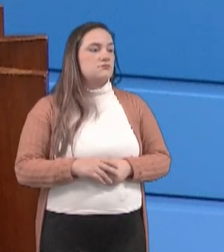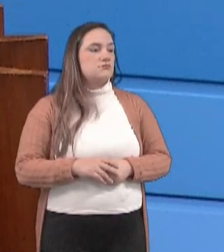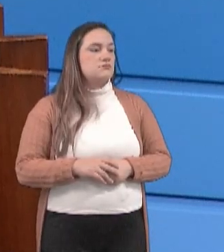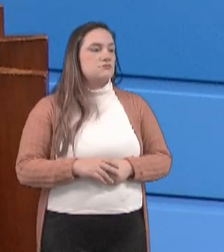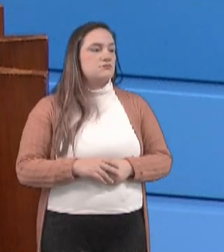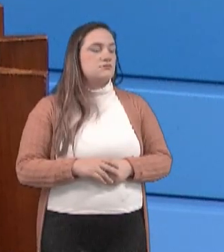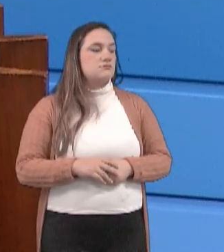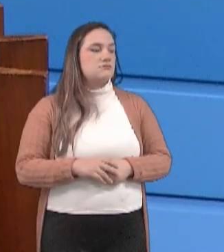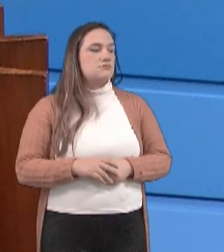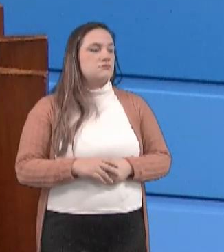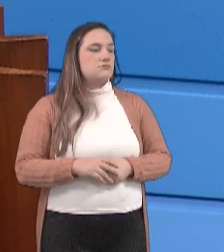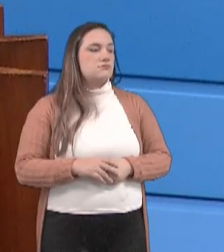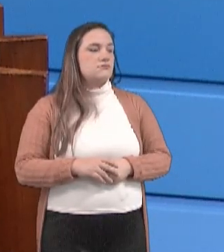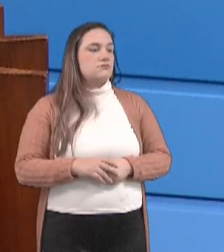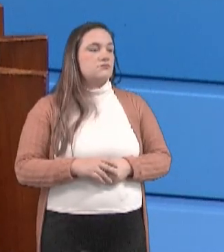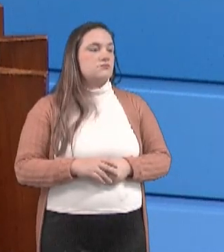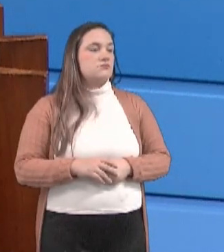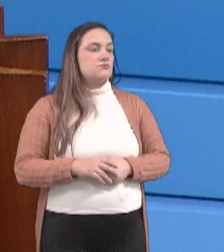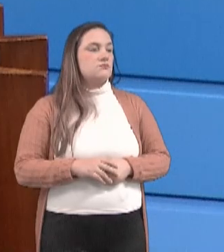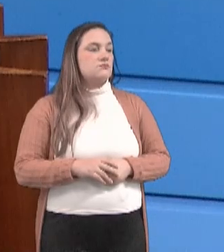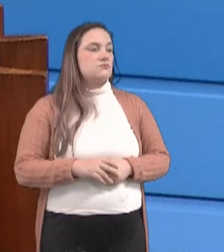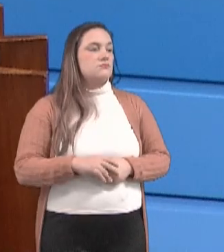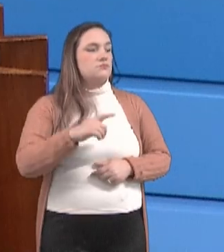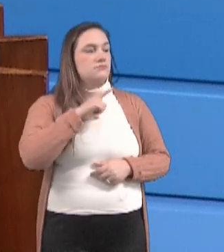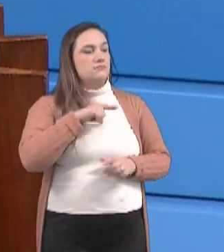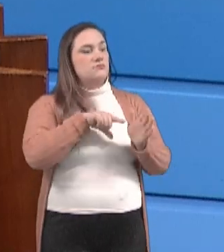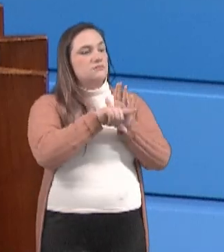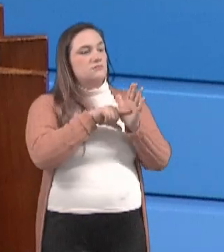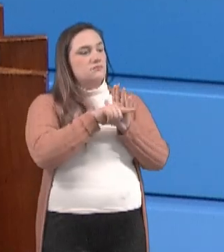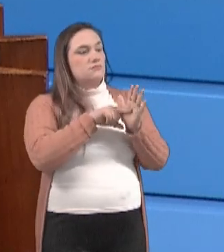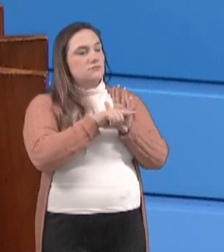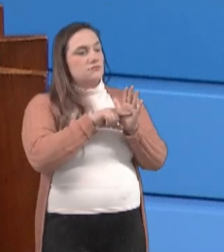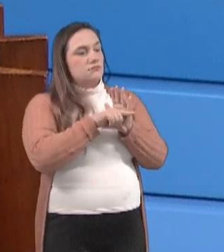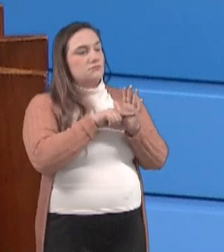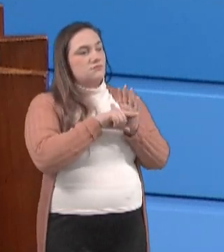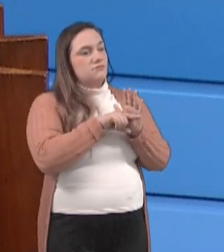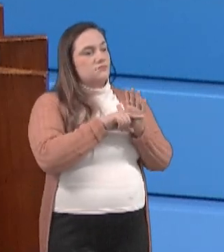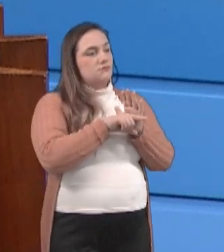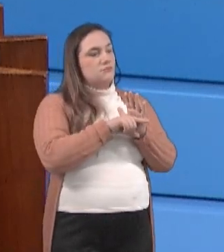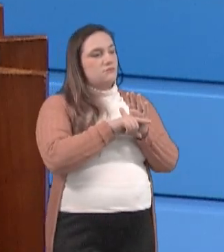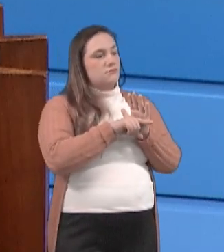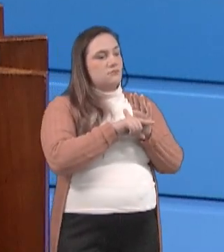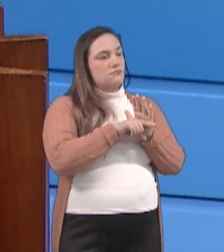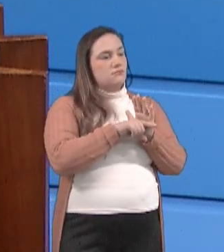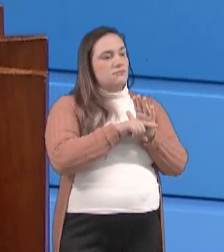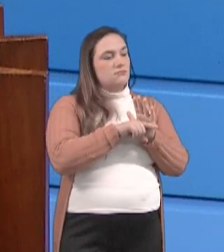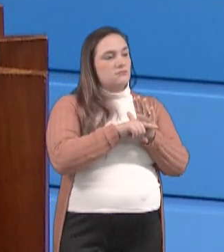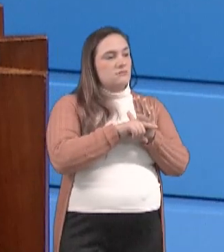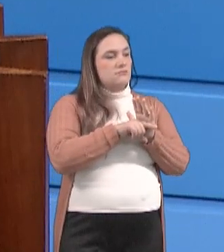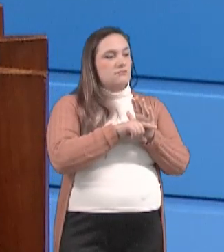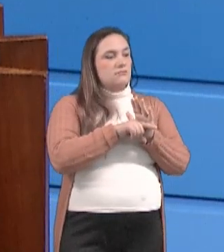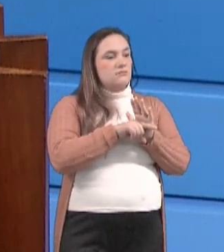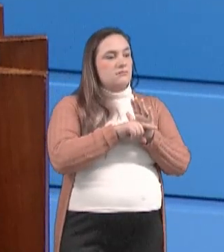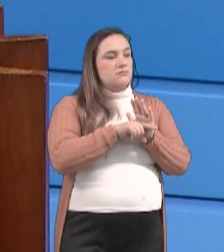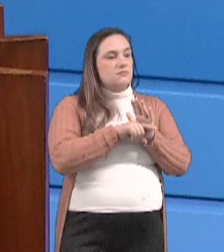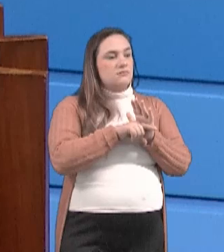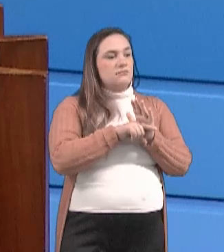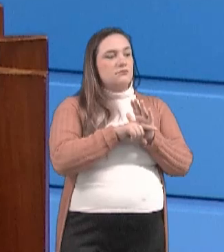iniciais, que poderia se tratar de um suicídio. E assim foi o dia